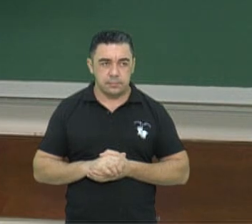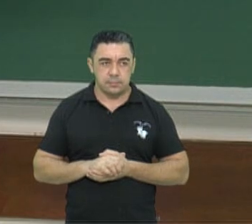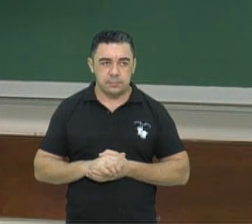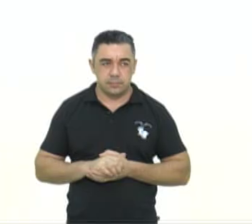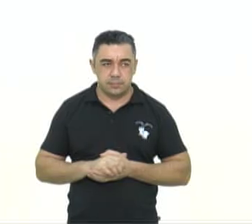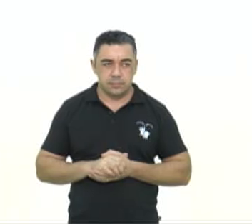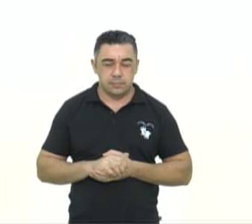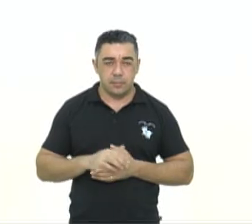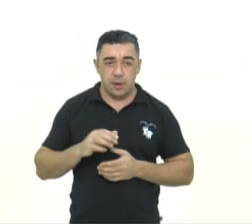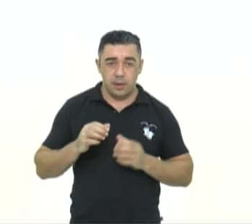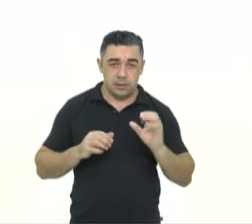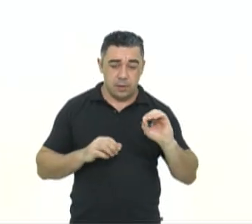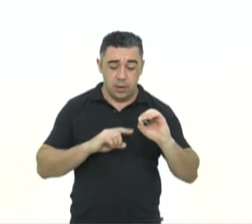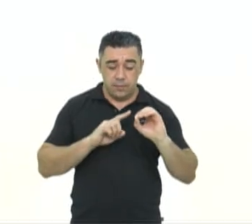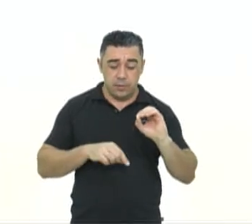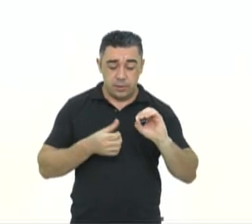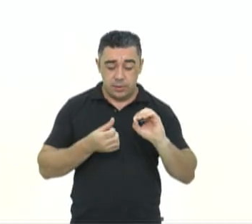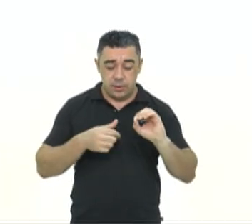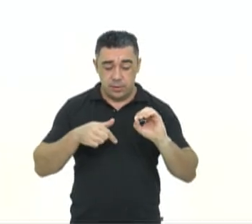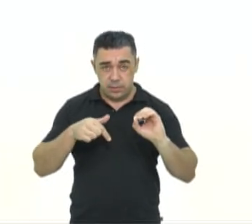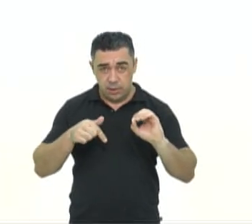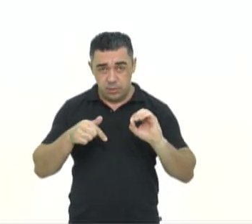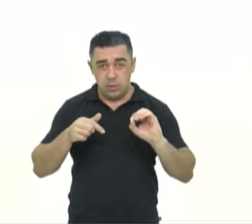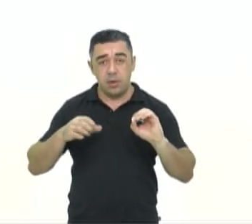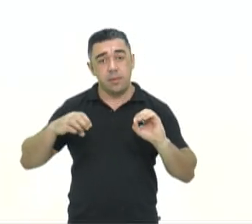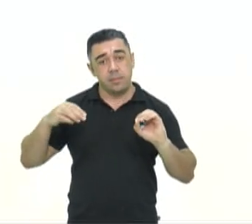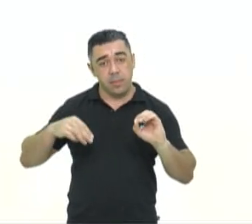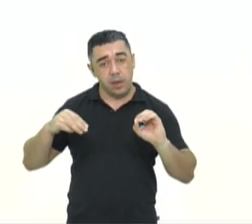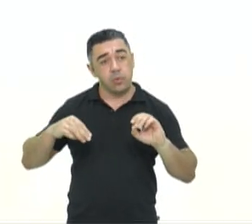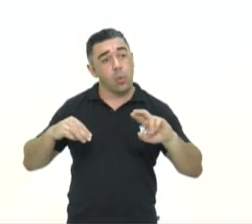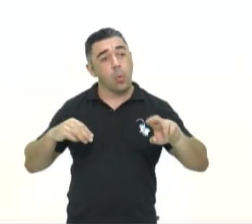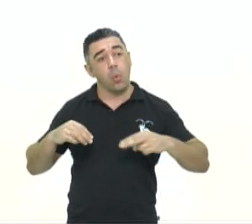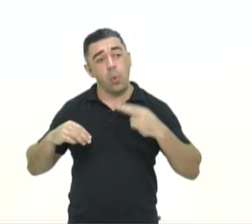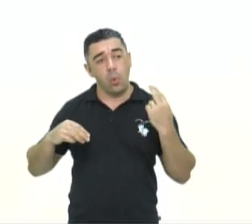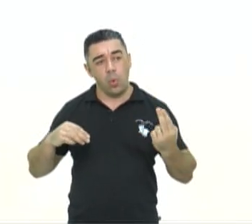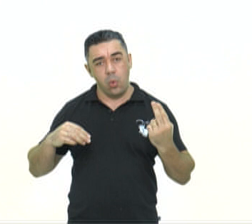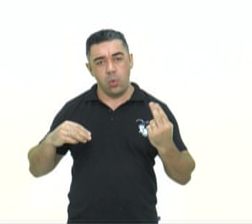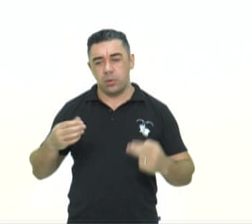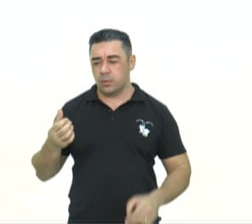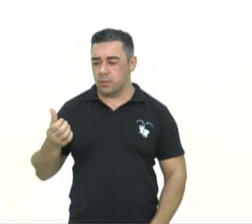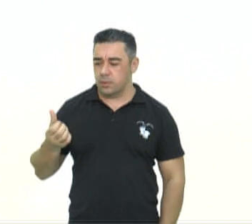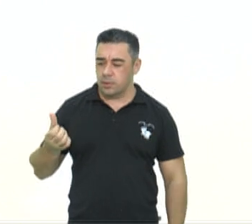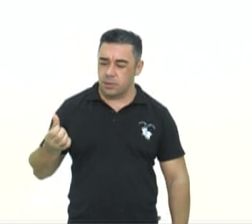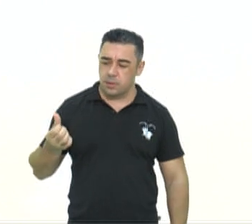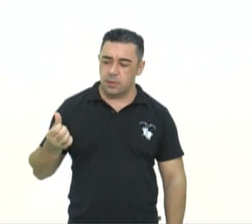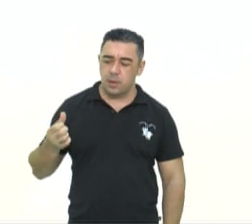0,67 metros. Ou eu também posso dizer que